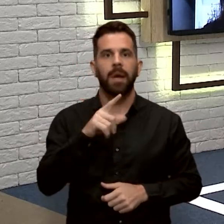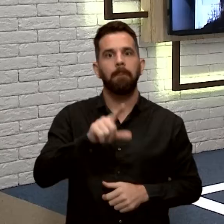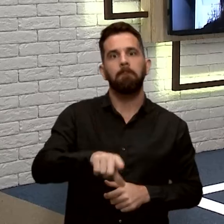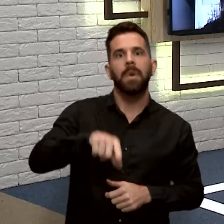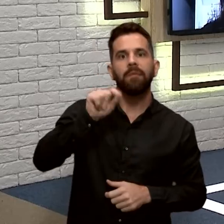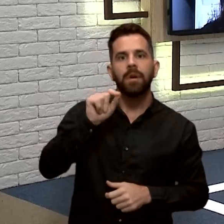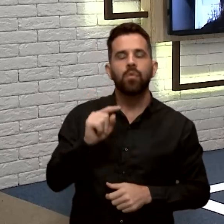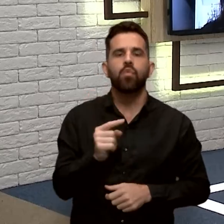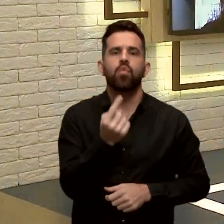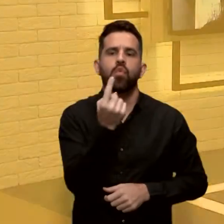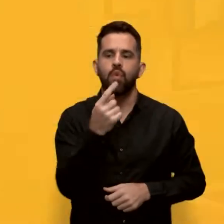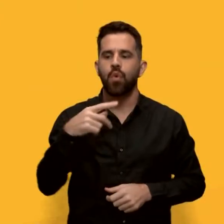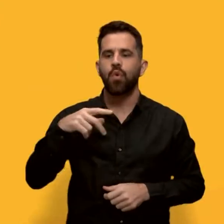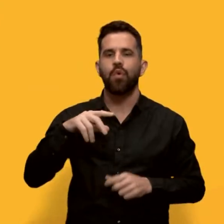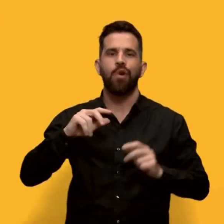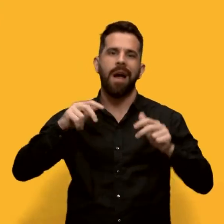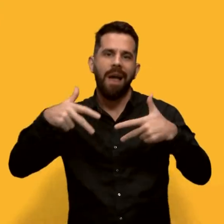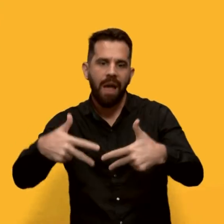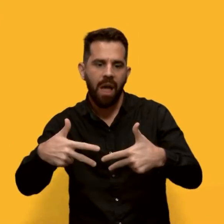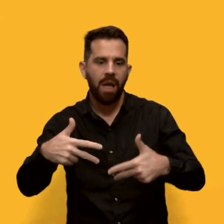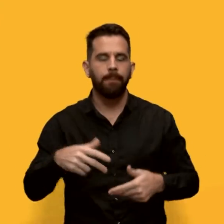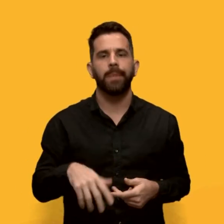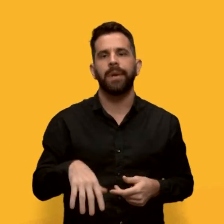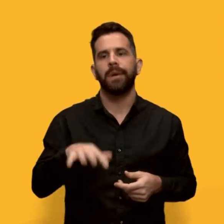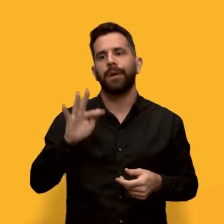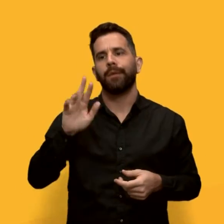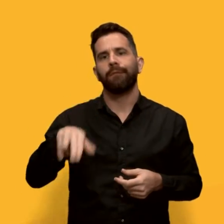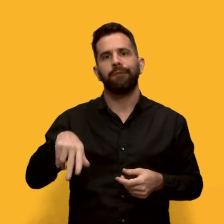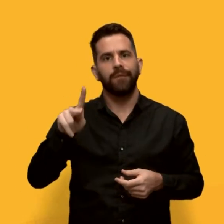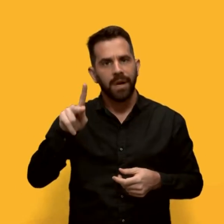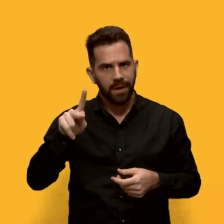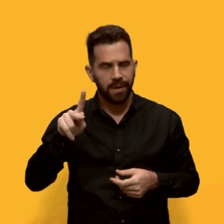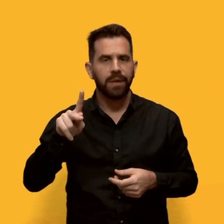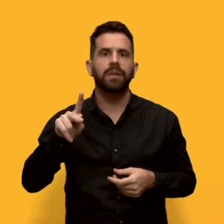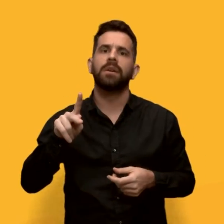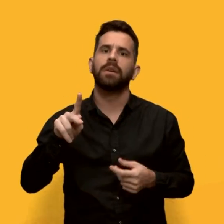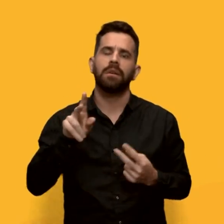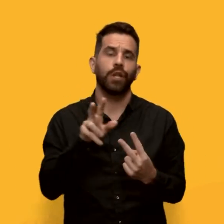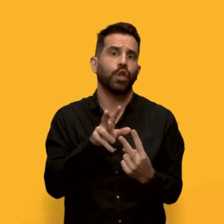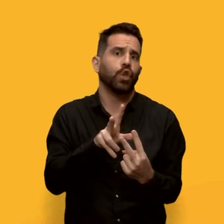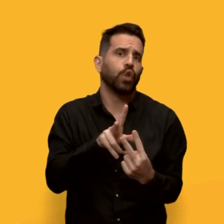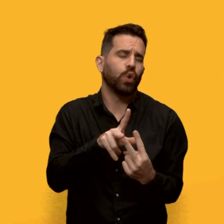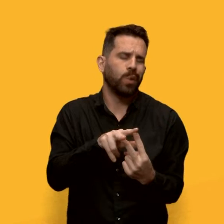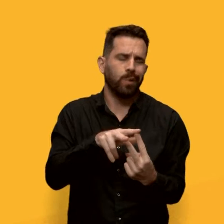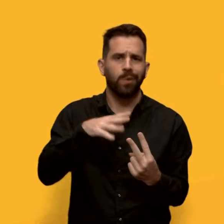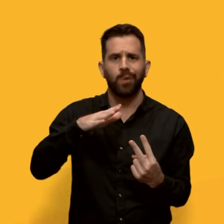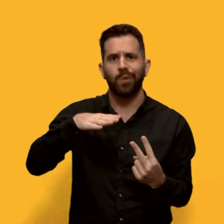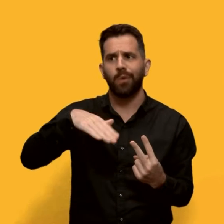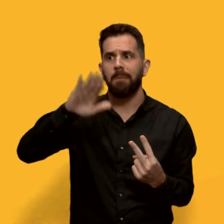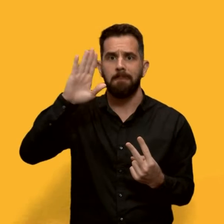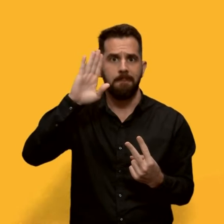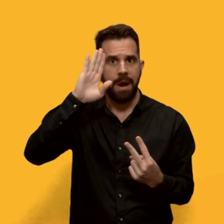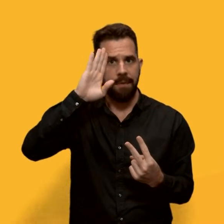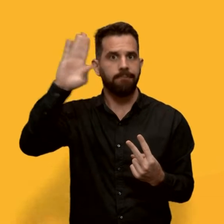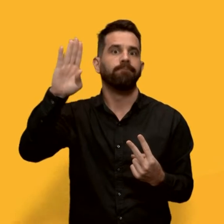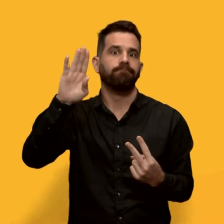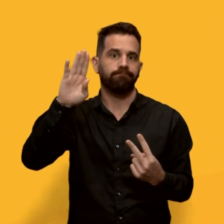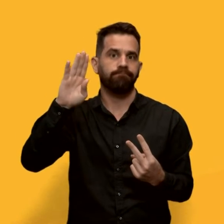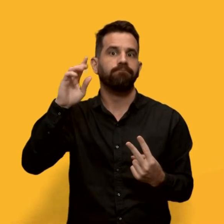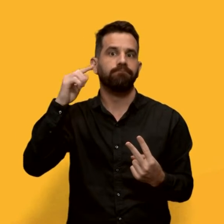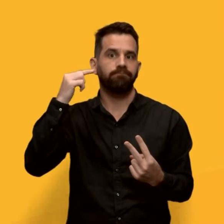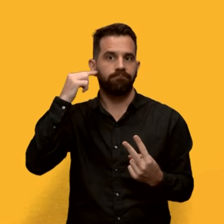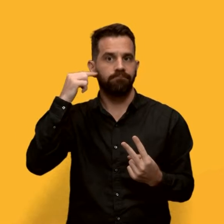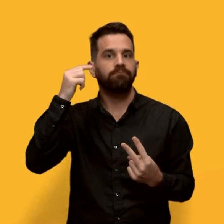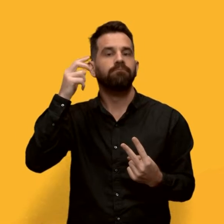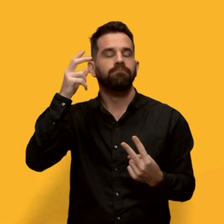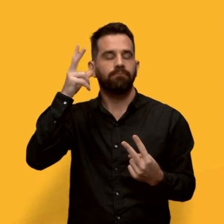preferência somente pelo rap ou pelo funk, né, que são realmente os dois estilos mais ouvidos por eles lá dentro,